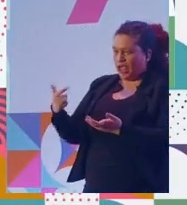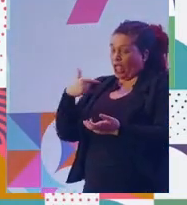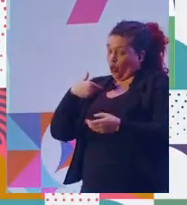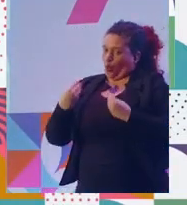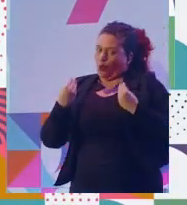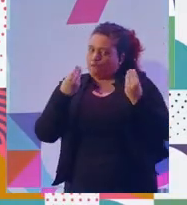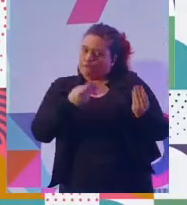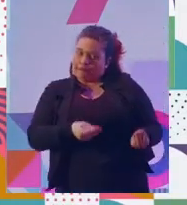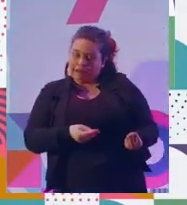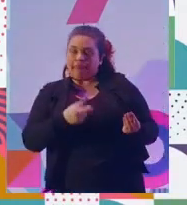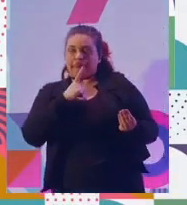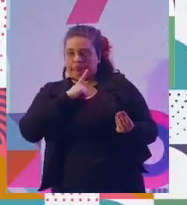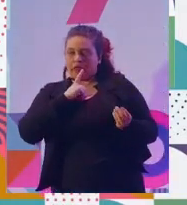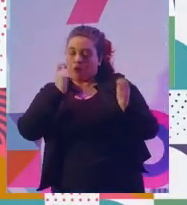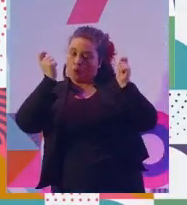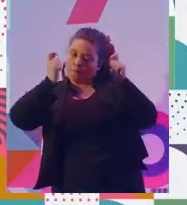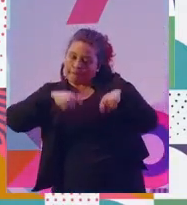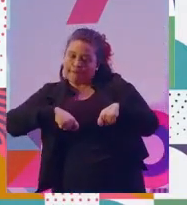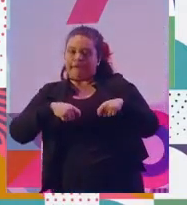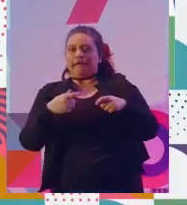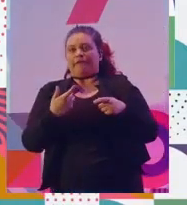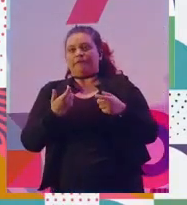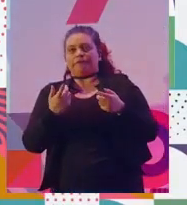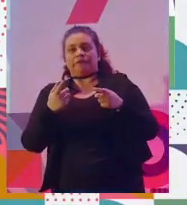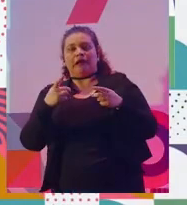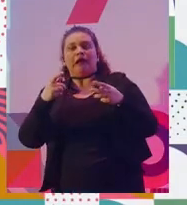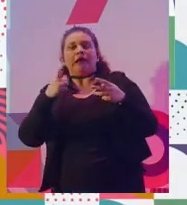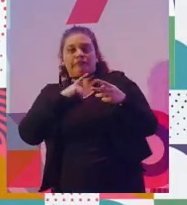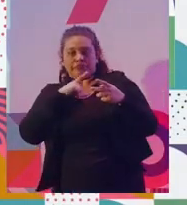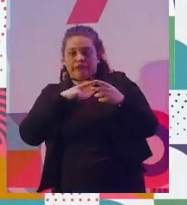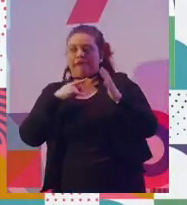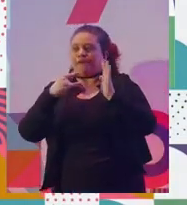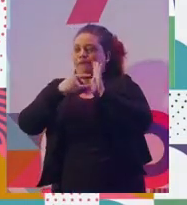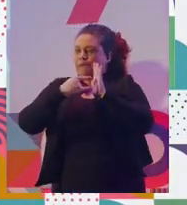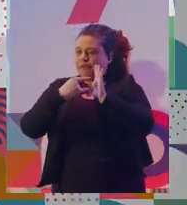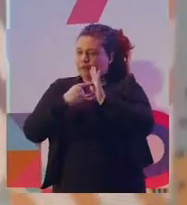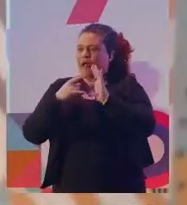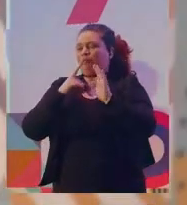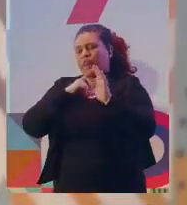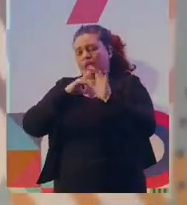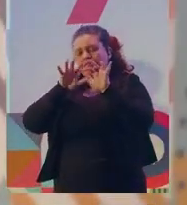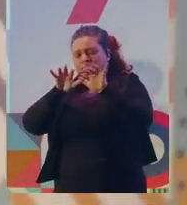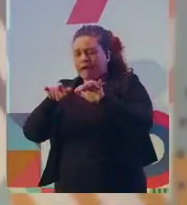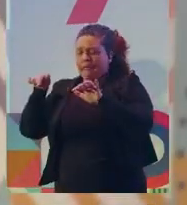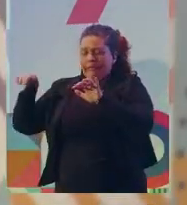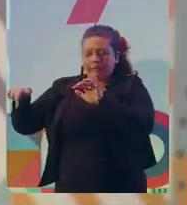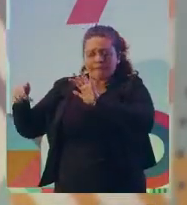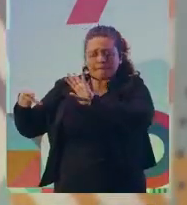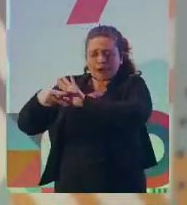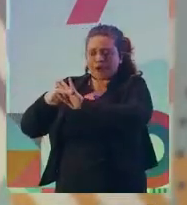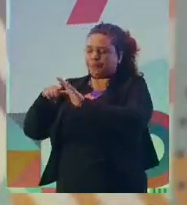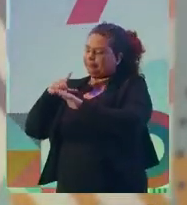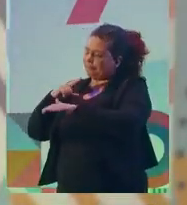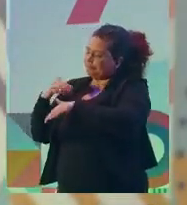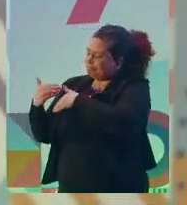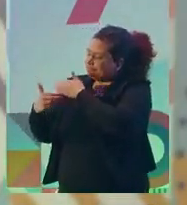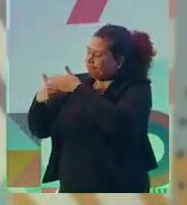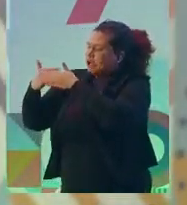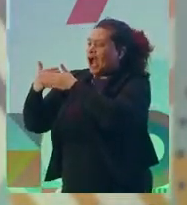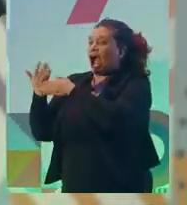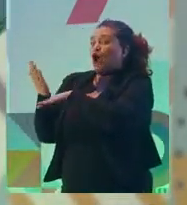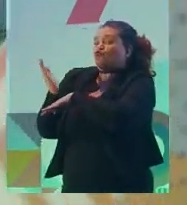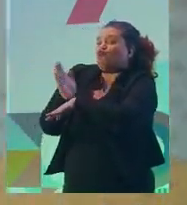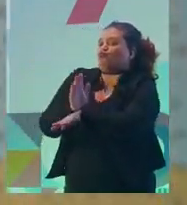capacidade e isso continua sendo o desenvolvimento que acaba ajudando na